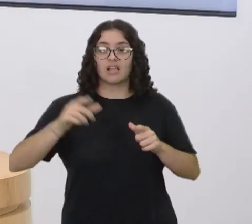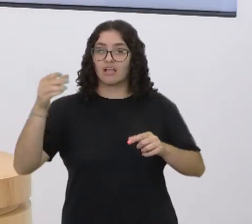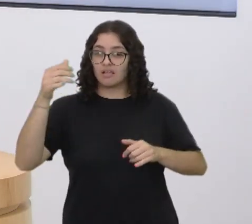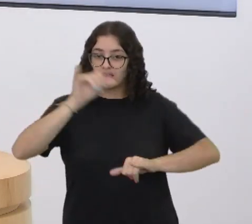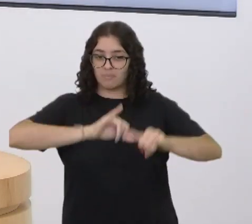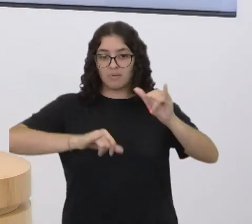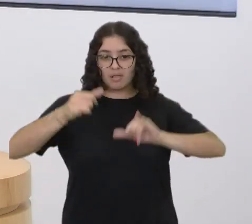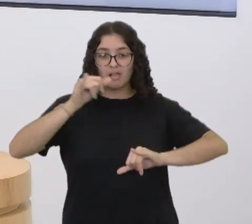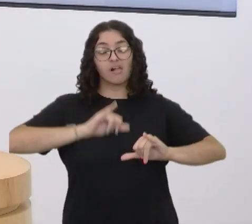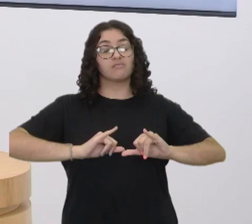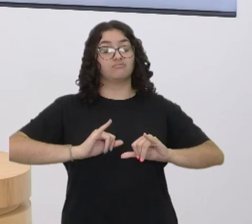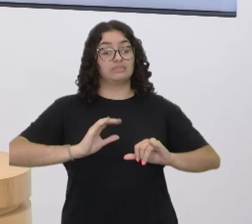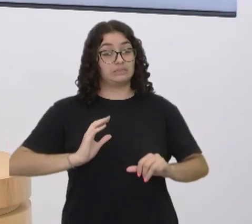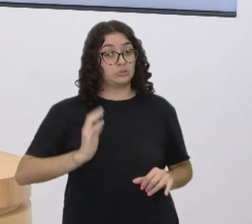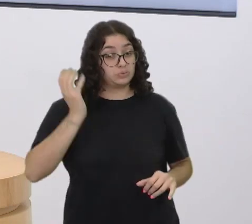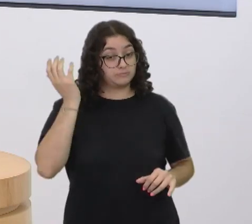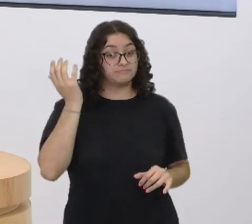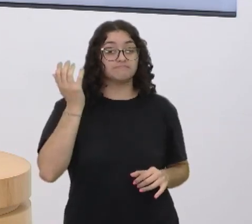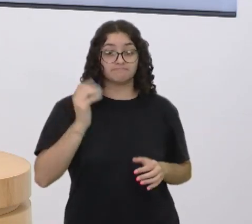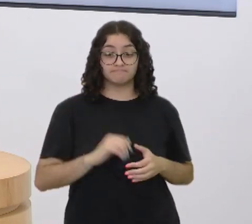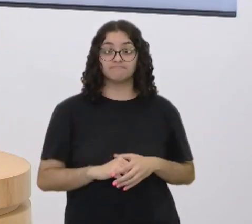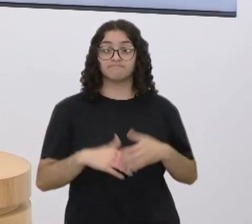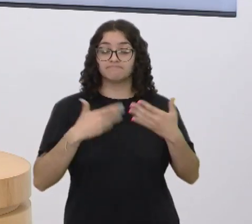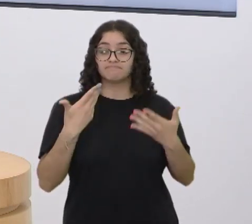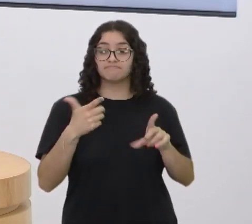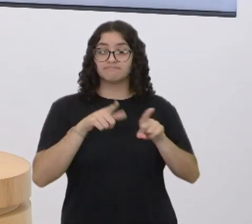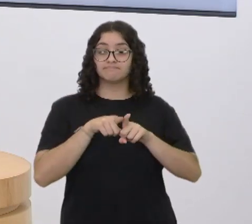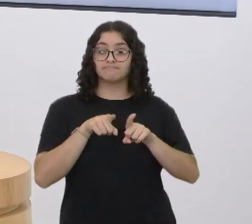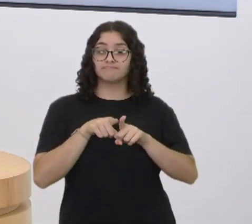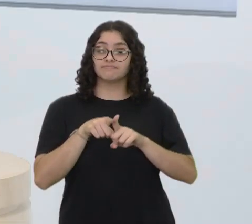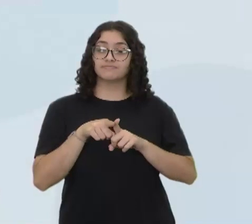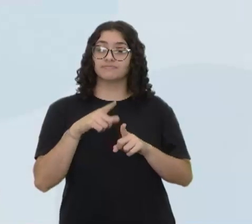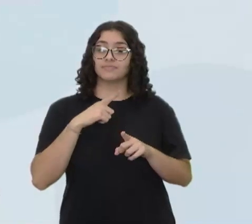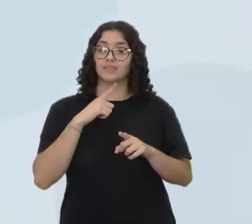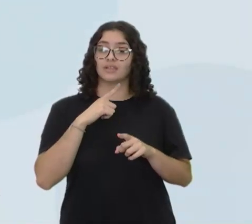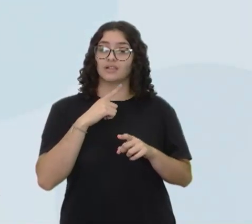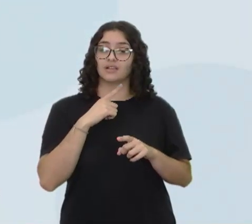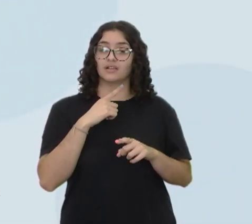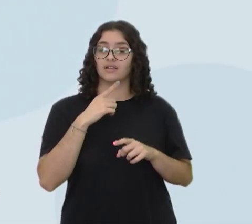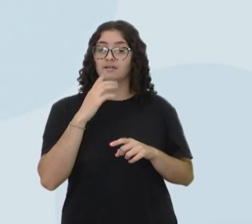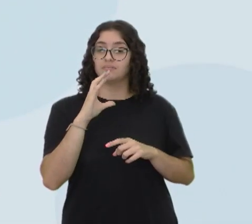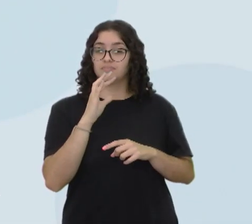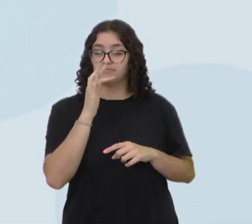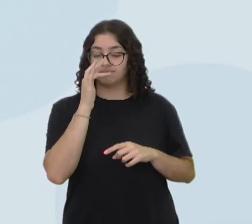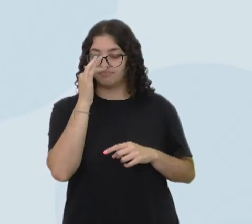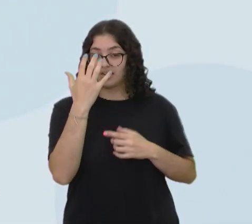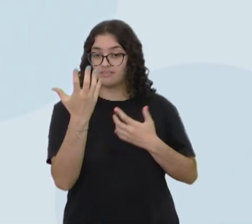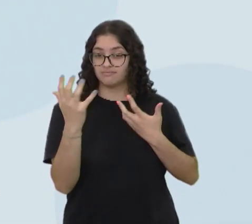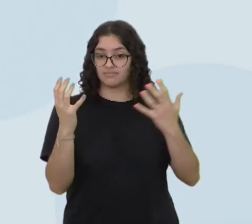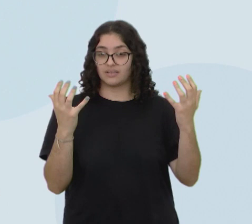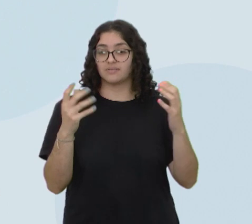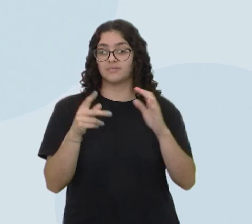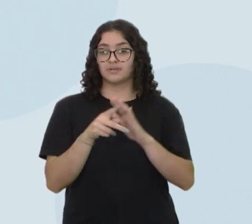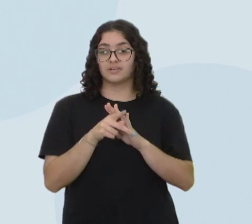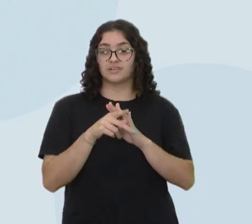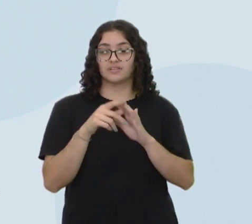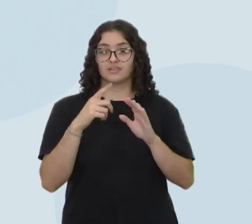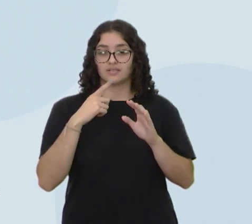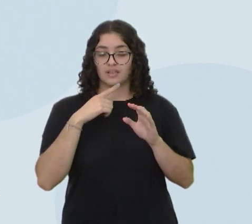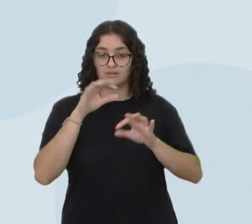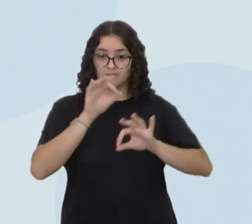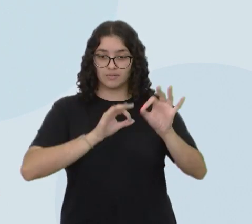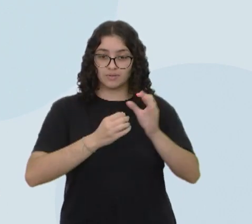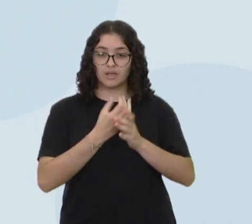também estão ali enriquecendo esse solo, assim como a polinização de plantas agrícolas e plantas silvestres